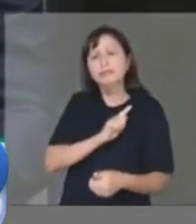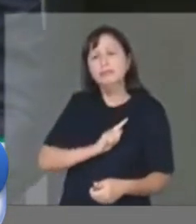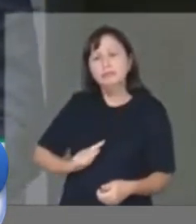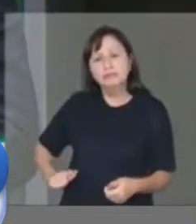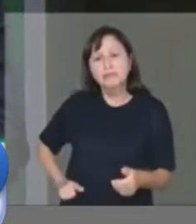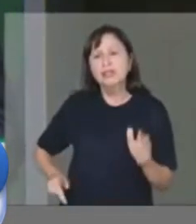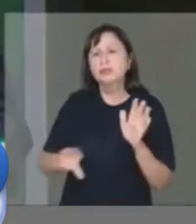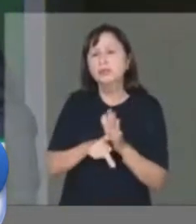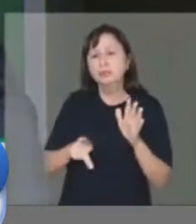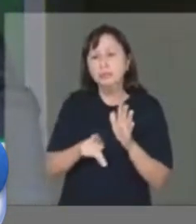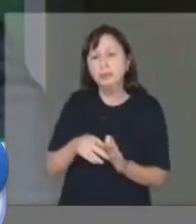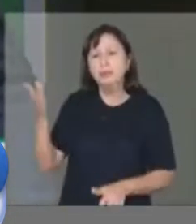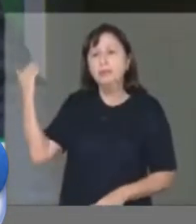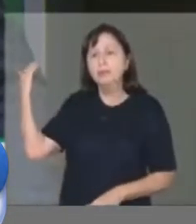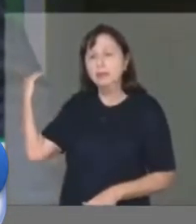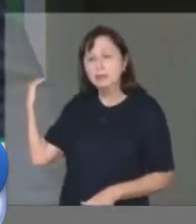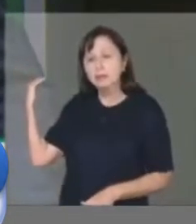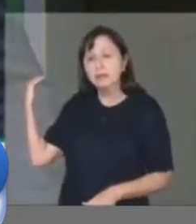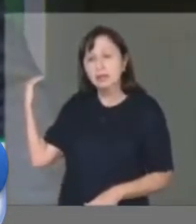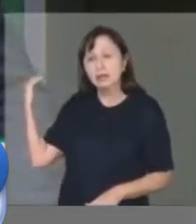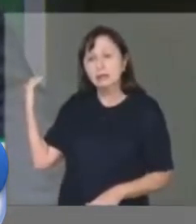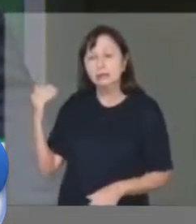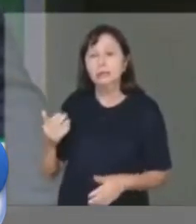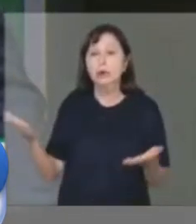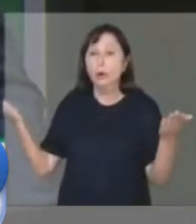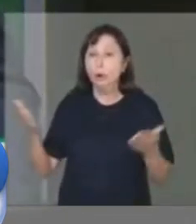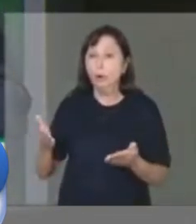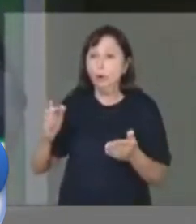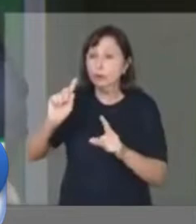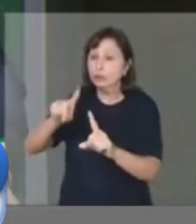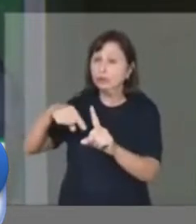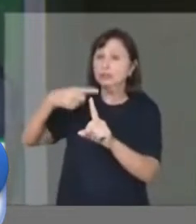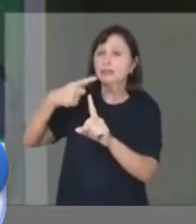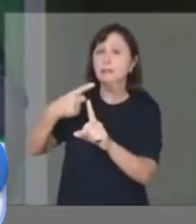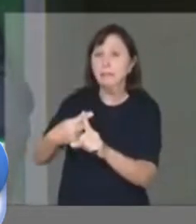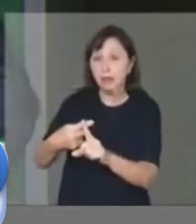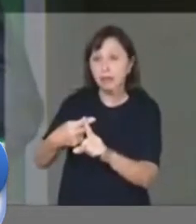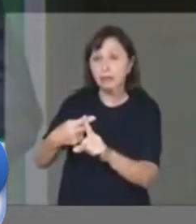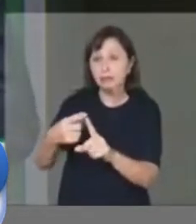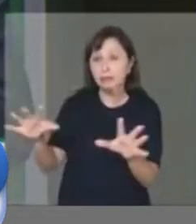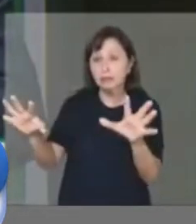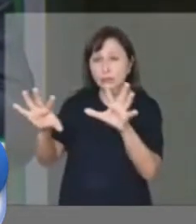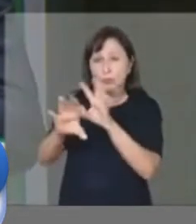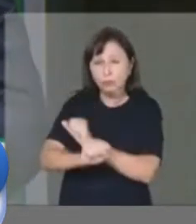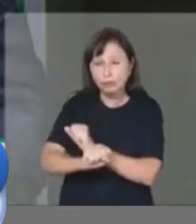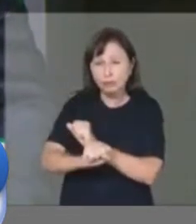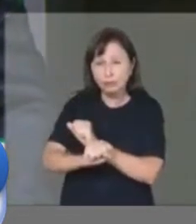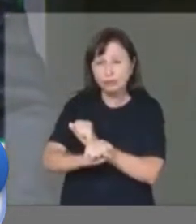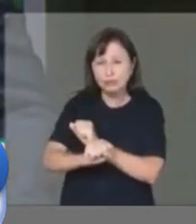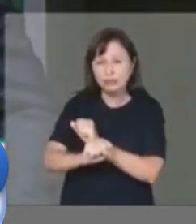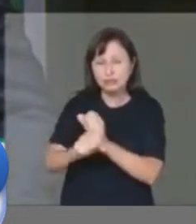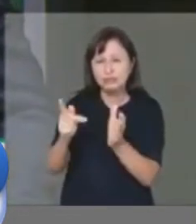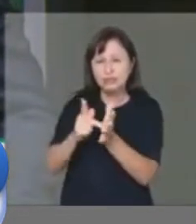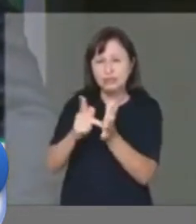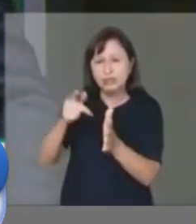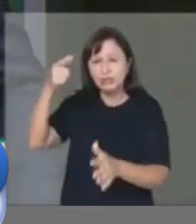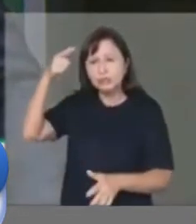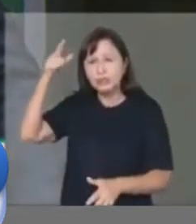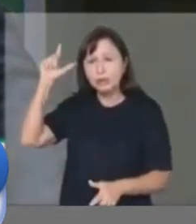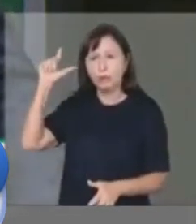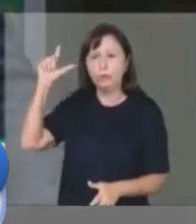nós temos mais uma fake news, que na verdade saiu ontem à noite. Se eu soubesse que teria essa fake